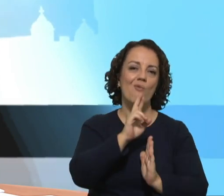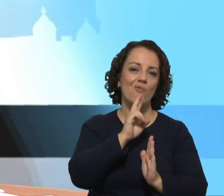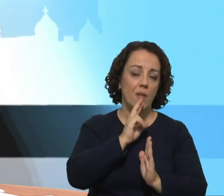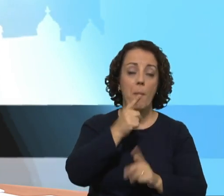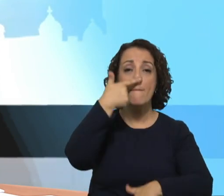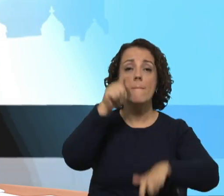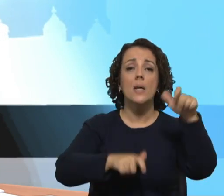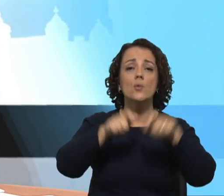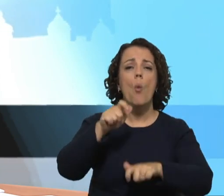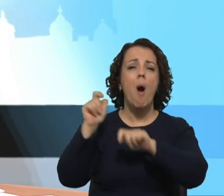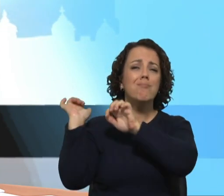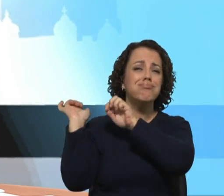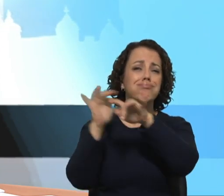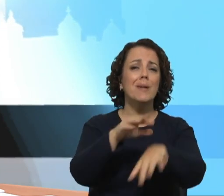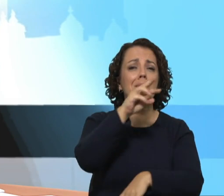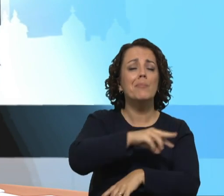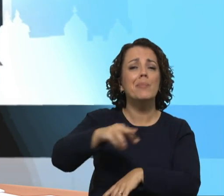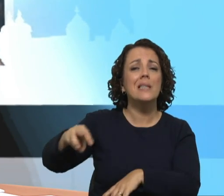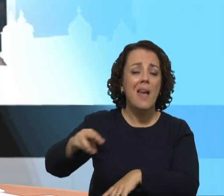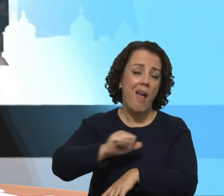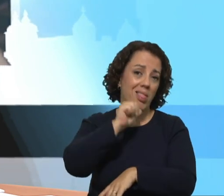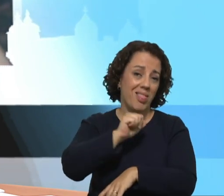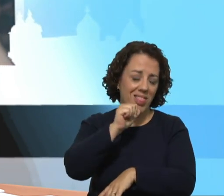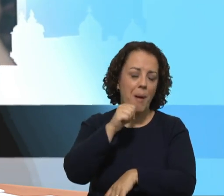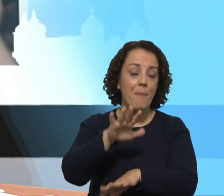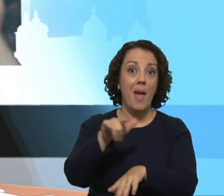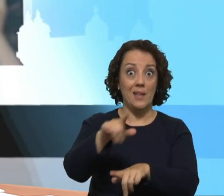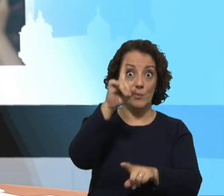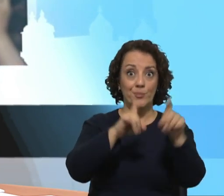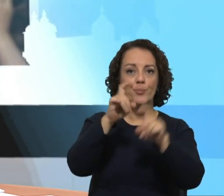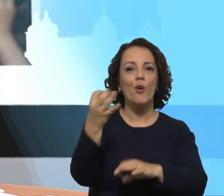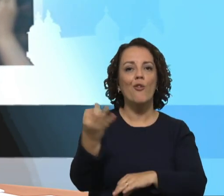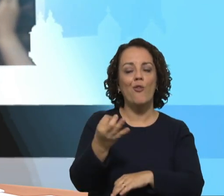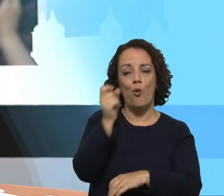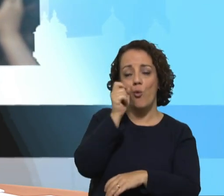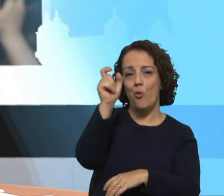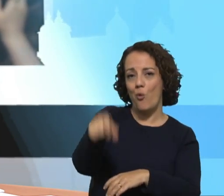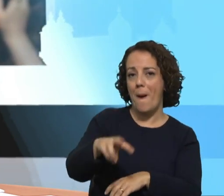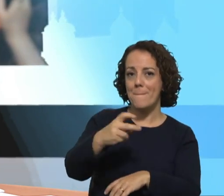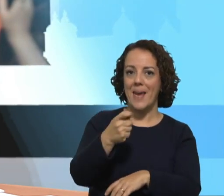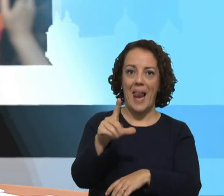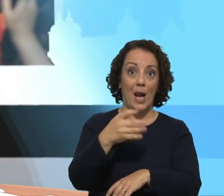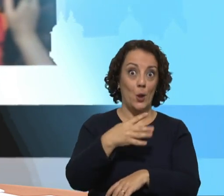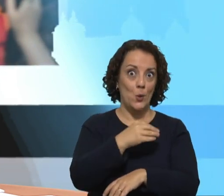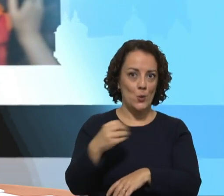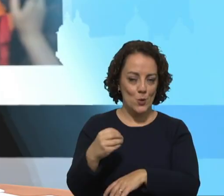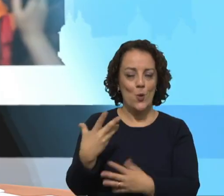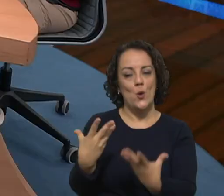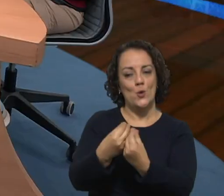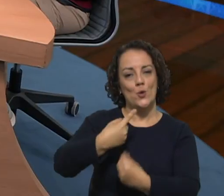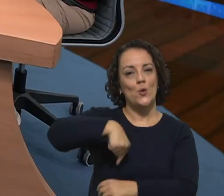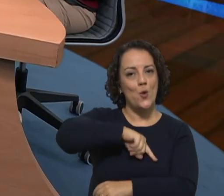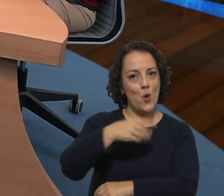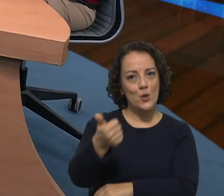peregrinos que habitualmente o caracterizam. Imagens recolhidas pelo fotógrafo Miguel Cardoso, que está hoje entre nós. Boa